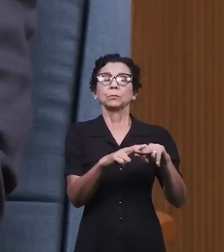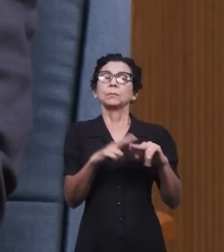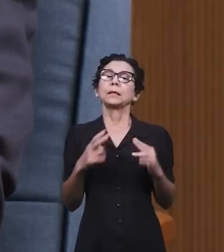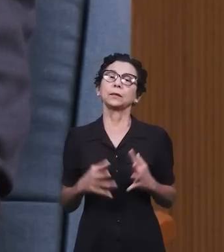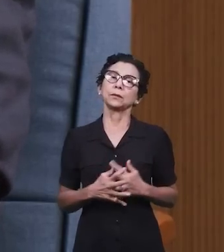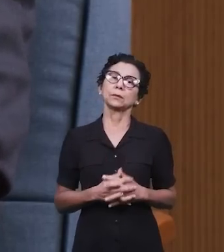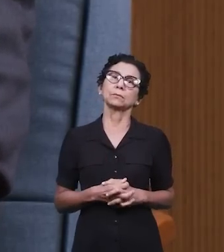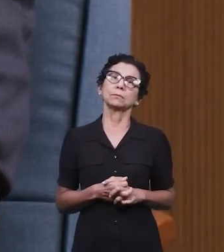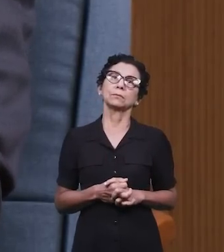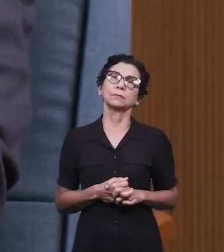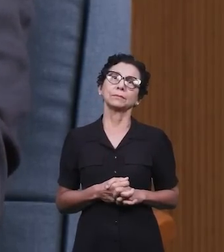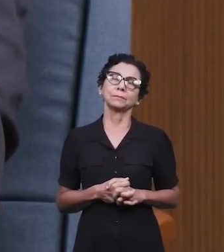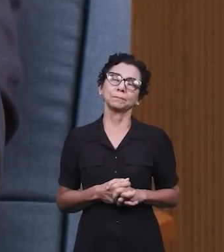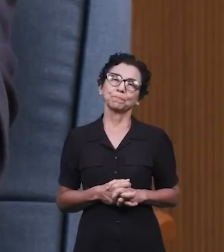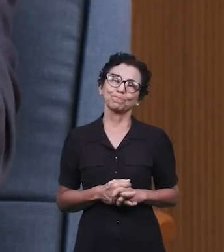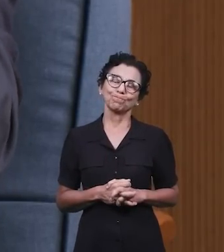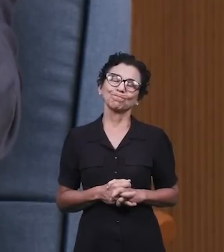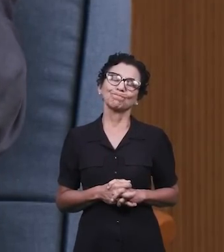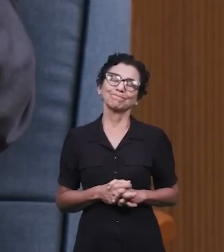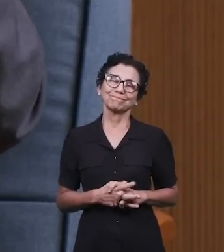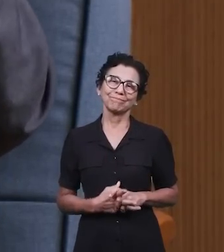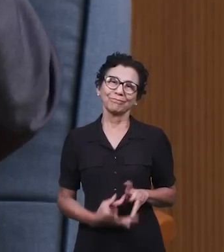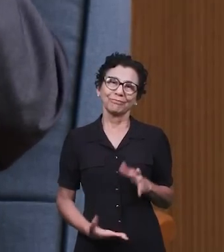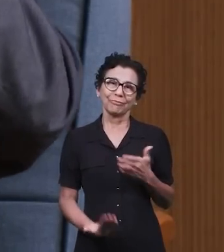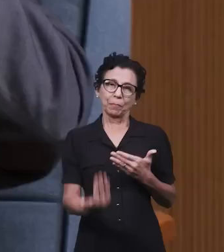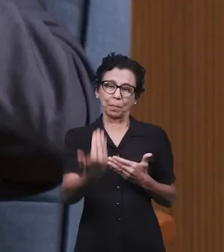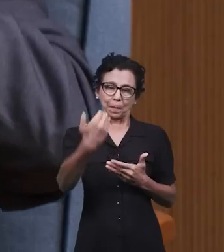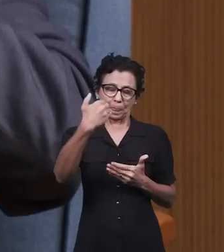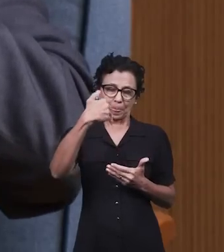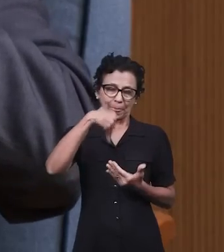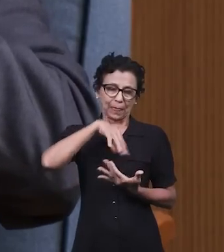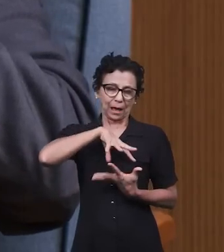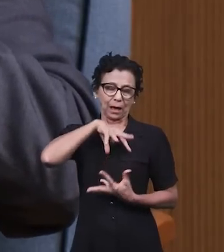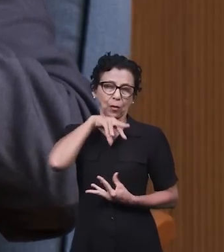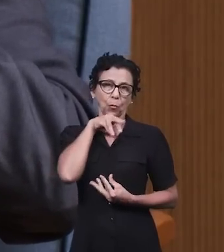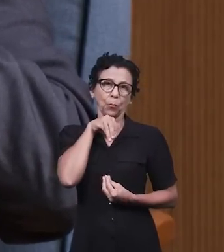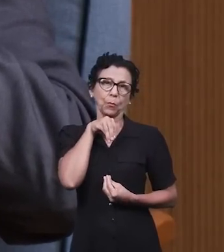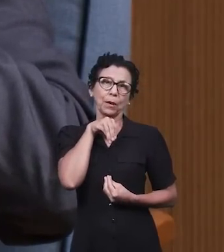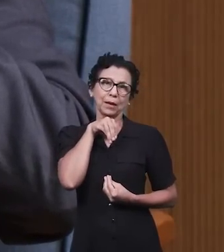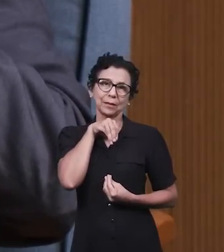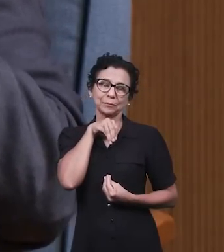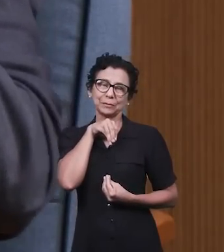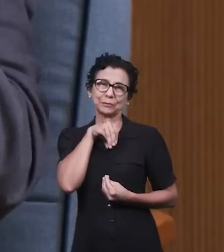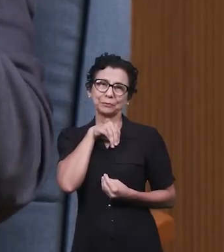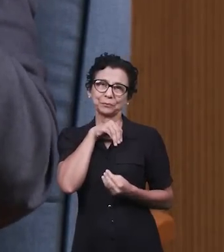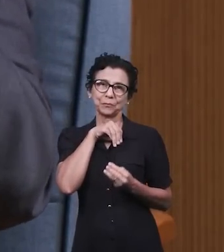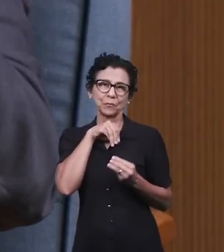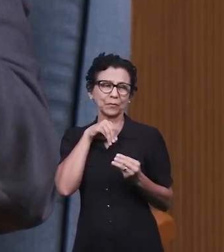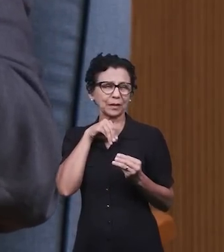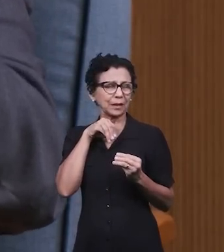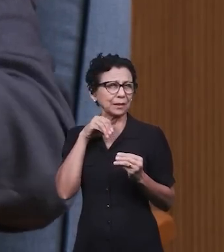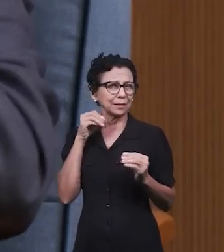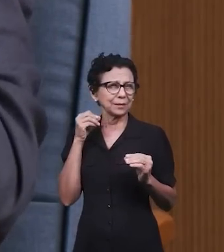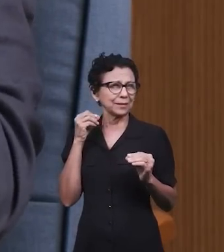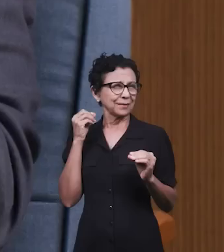mecanismo existente que penetra na alma do homem, que discerne